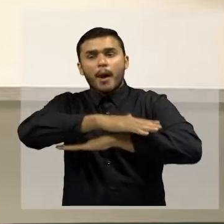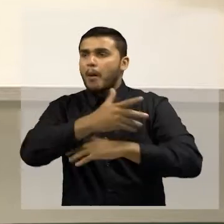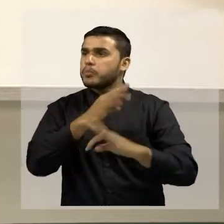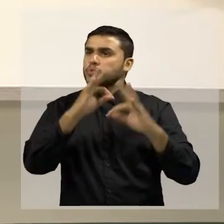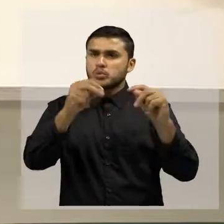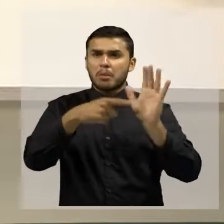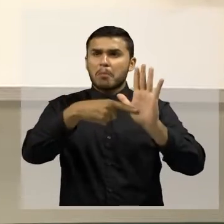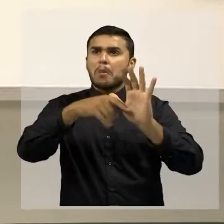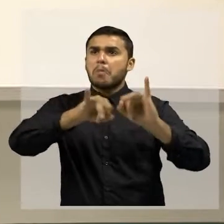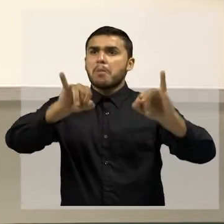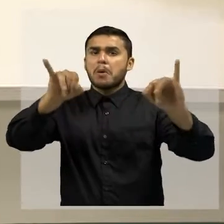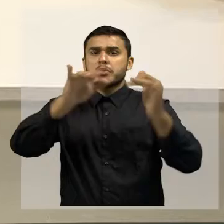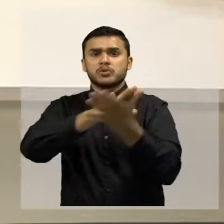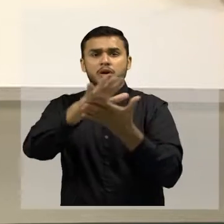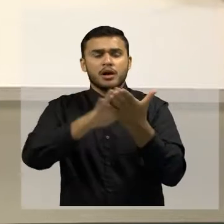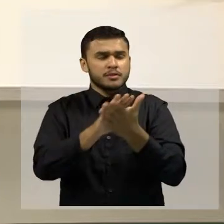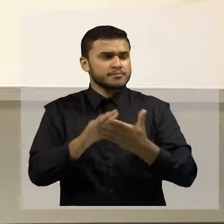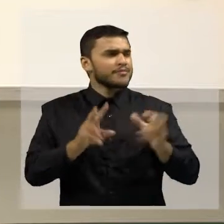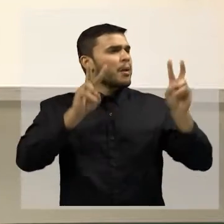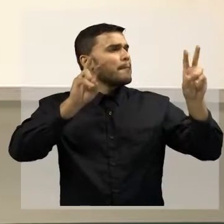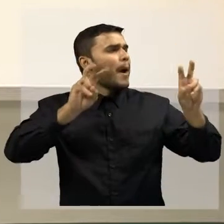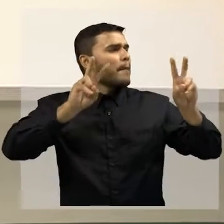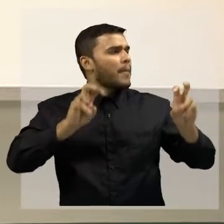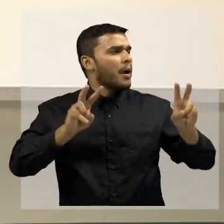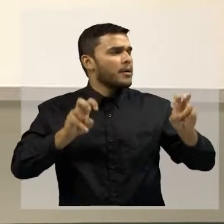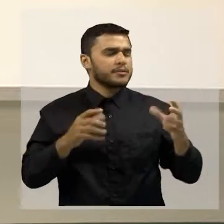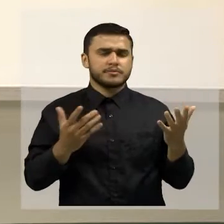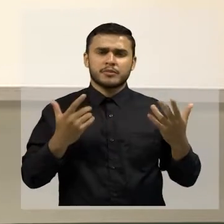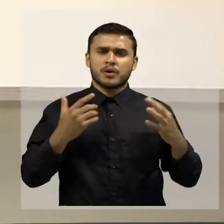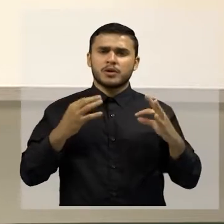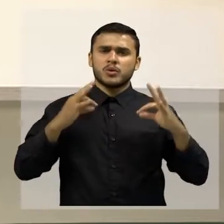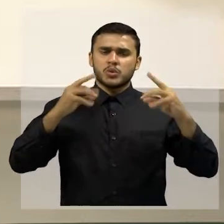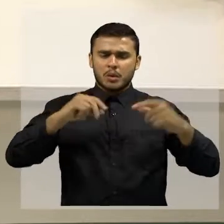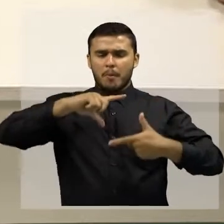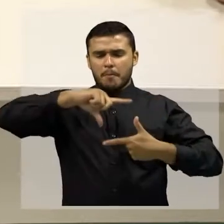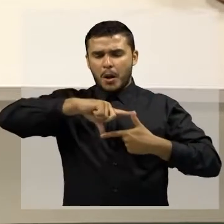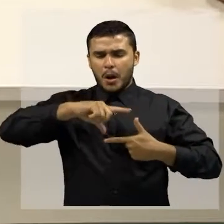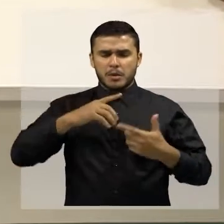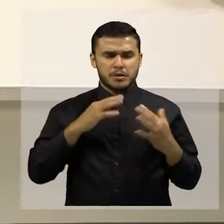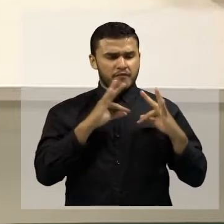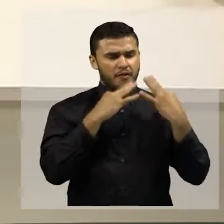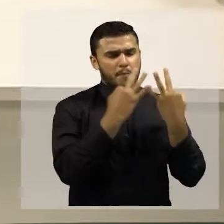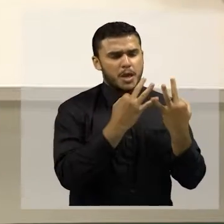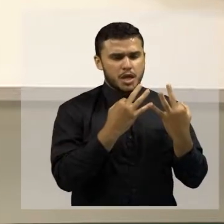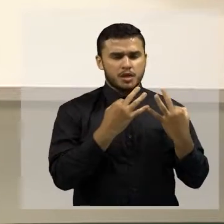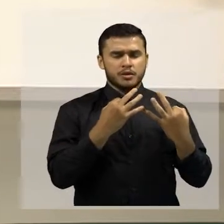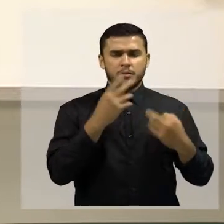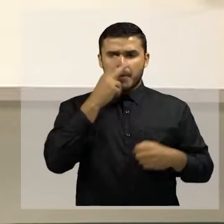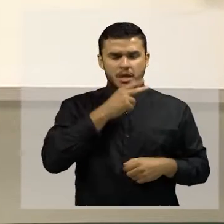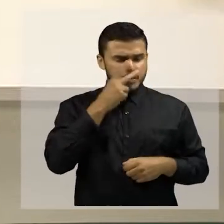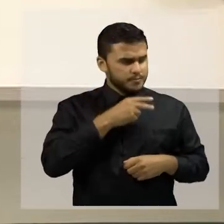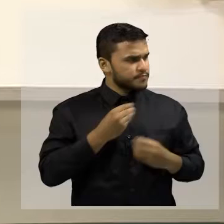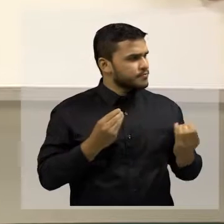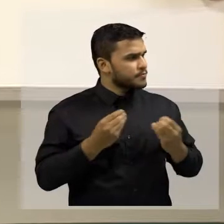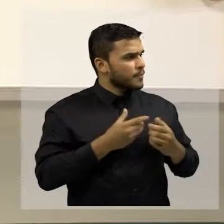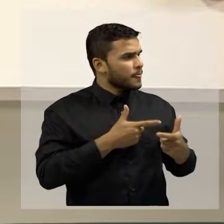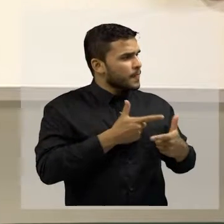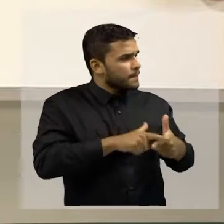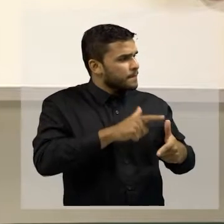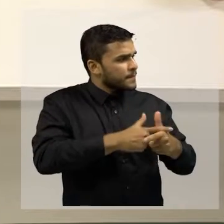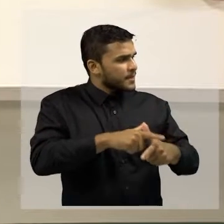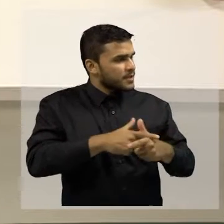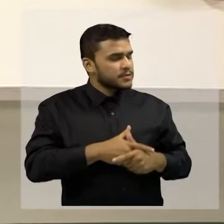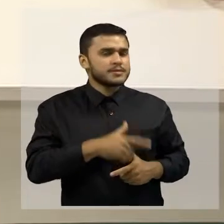esses debates paroquiais, domésticos, caseiros? Vamos dar um exemplo. Não aqui. Vou dizer de café porque